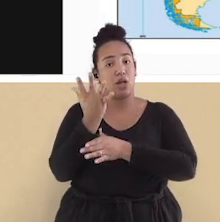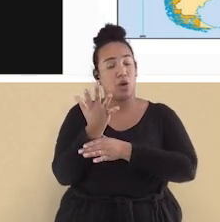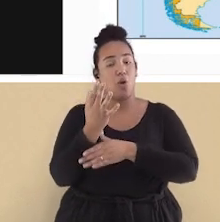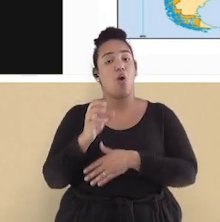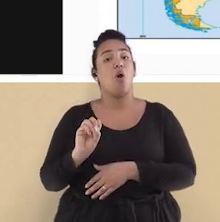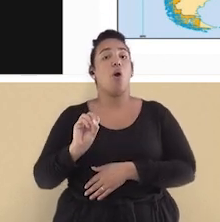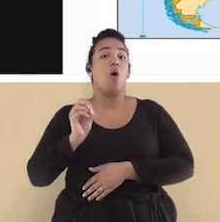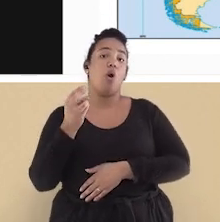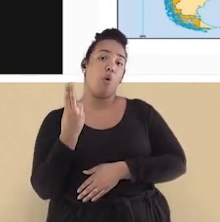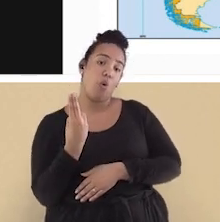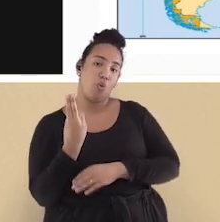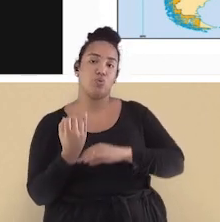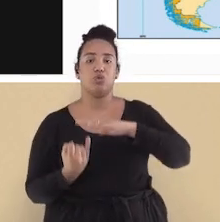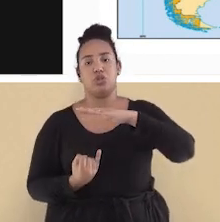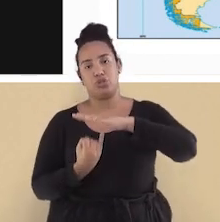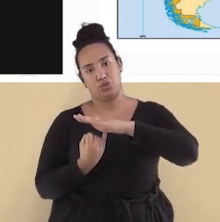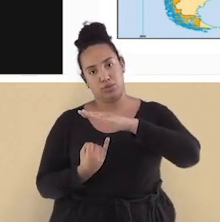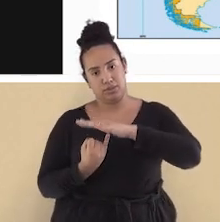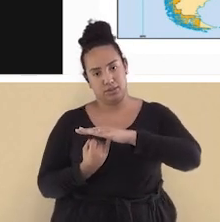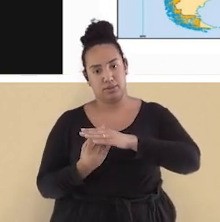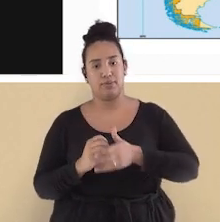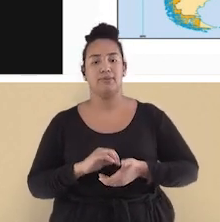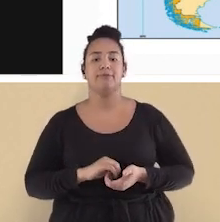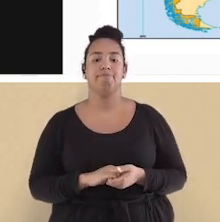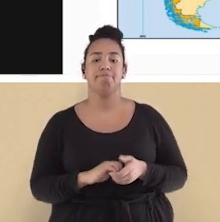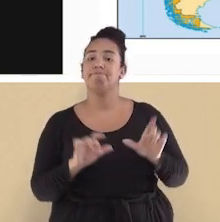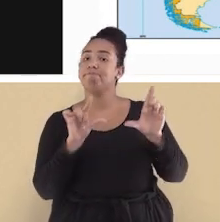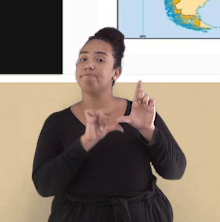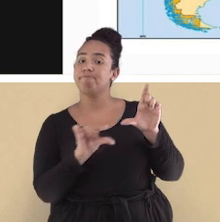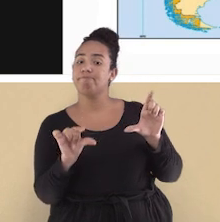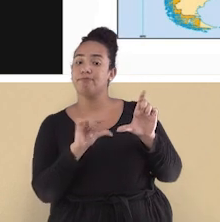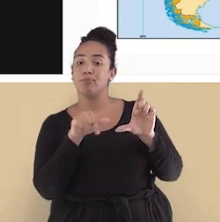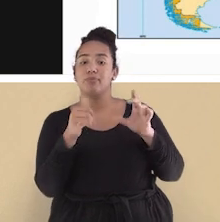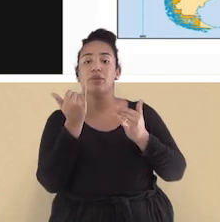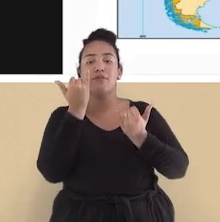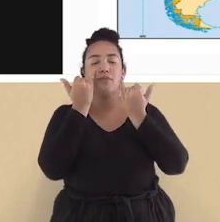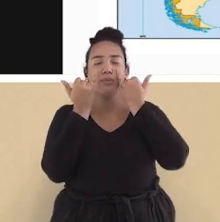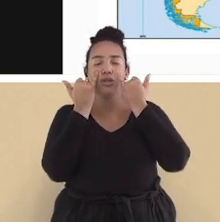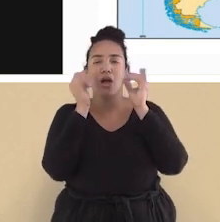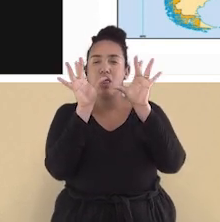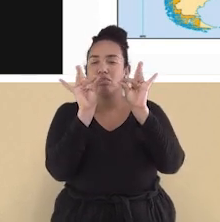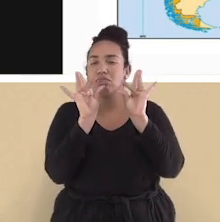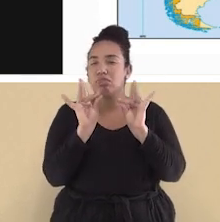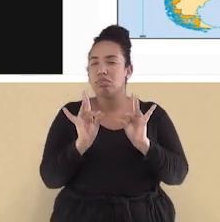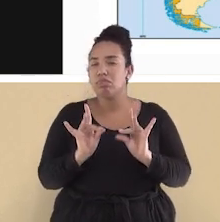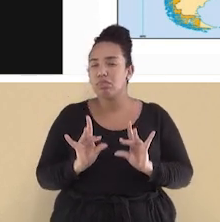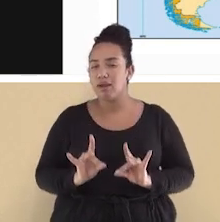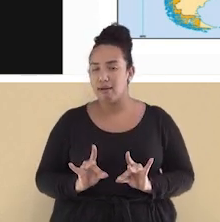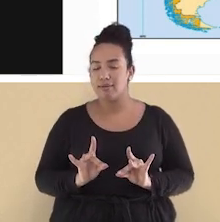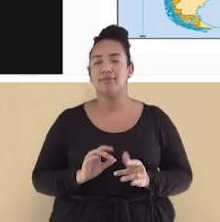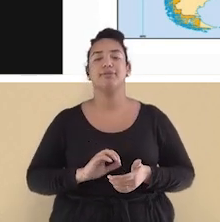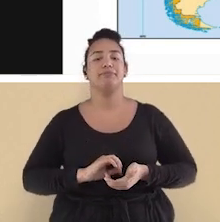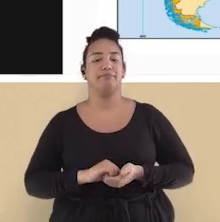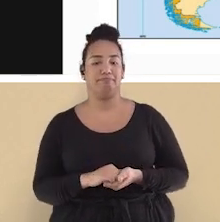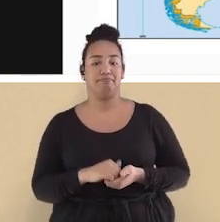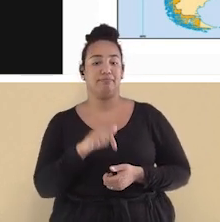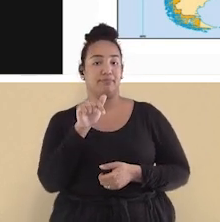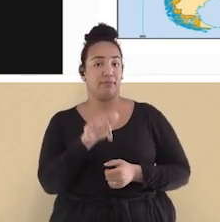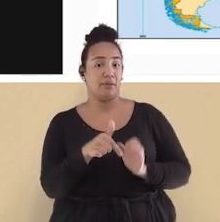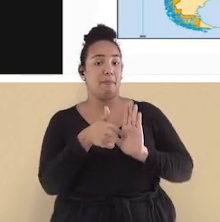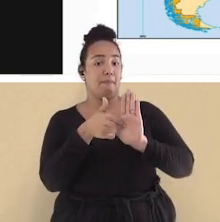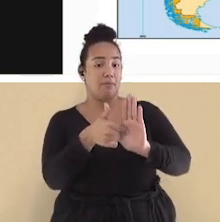mapa, pode ser uma pessoa ou uma instituição. A legenda traz as informações detalhadas que contém